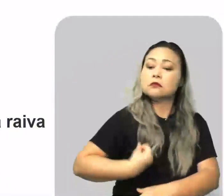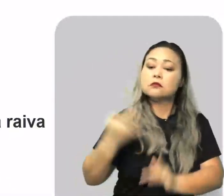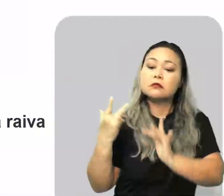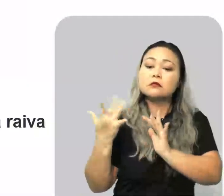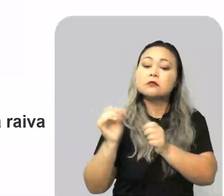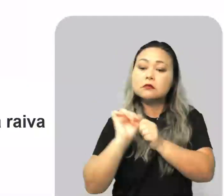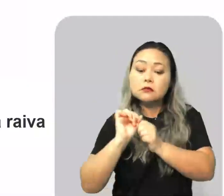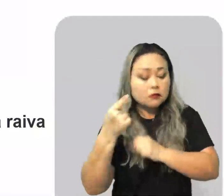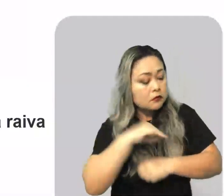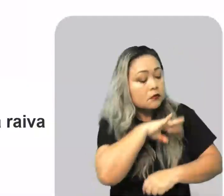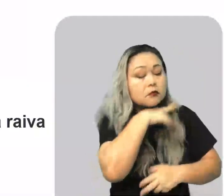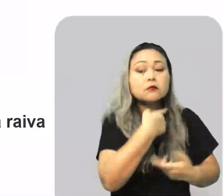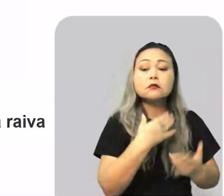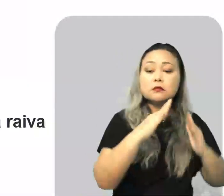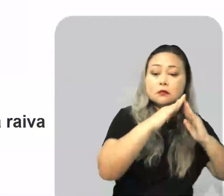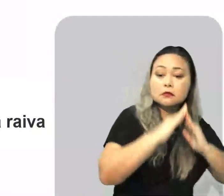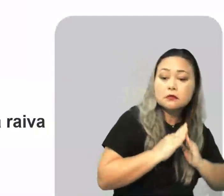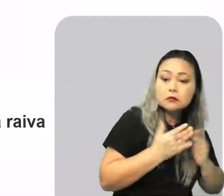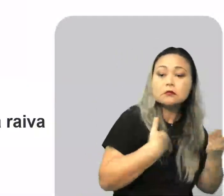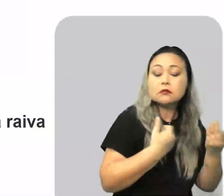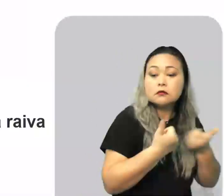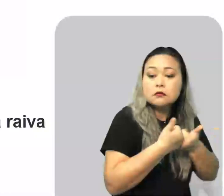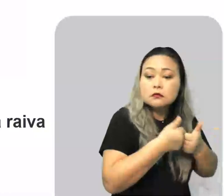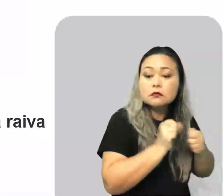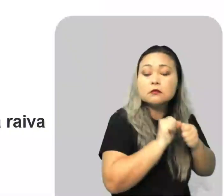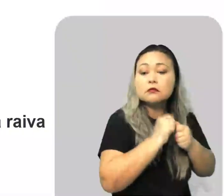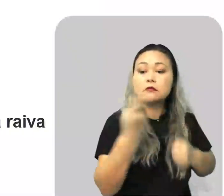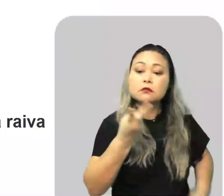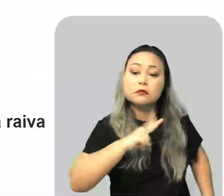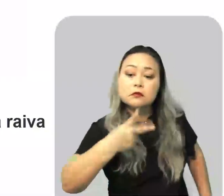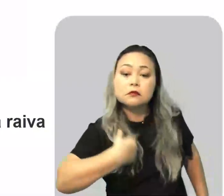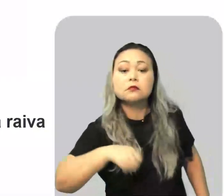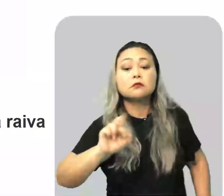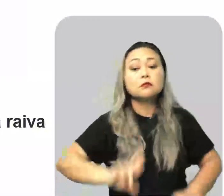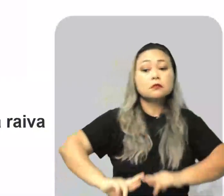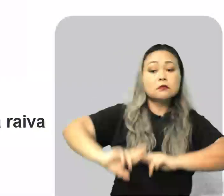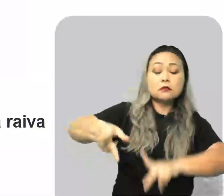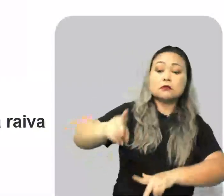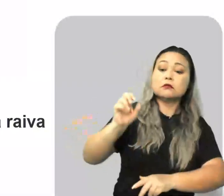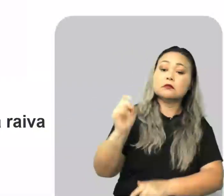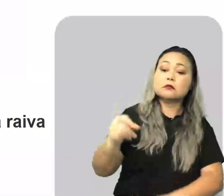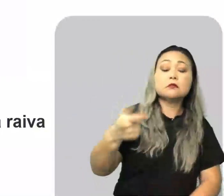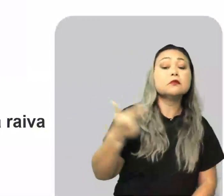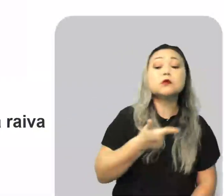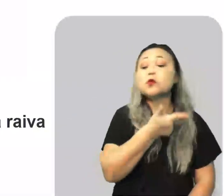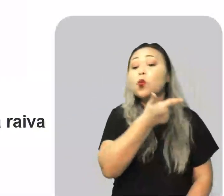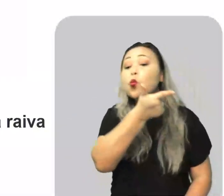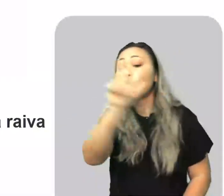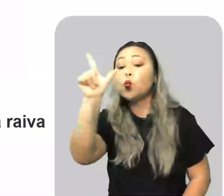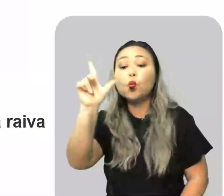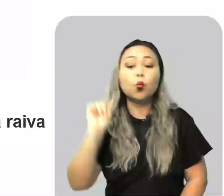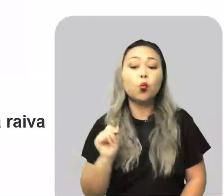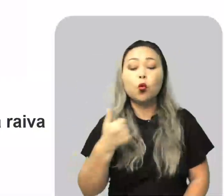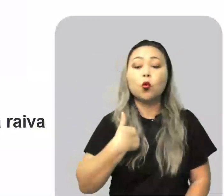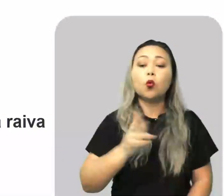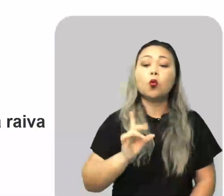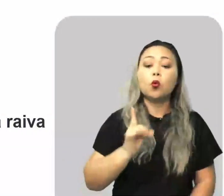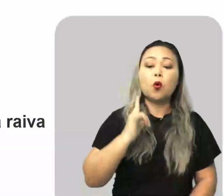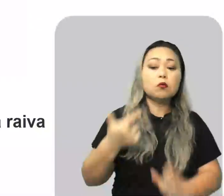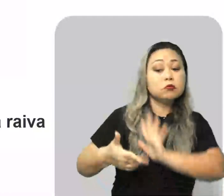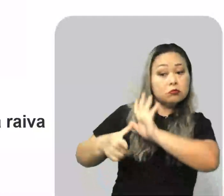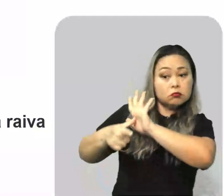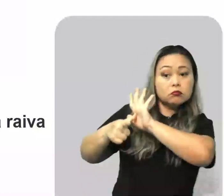com animais domésticos e os seres humanos. Olha a diferença desse vírus para os demais vírus que a gente